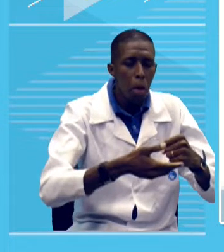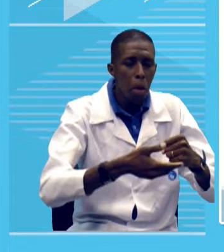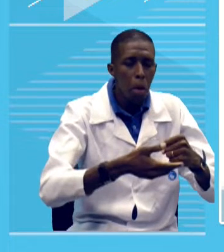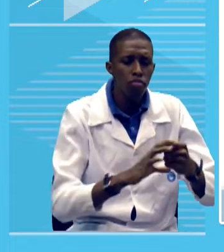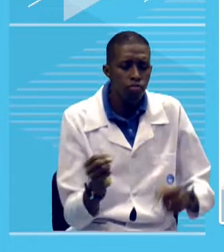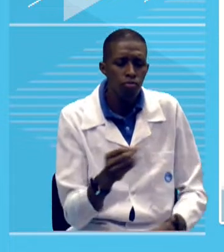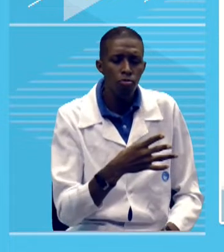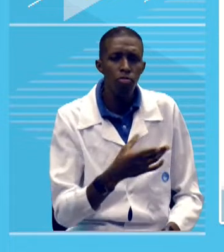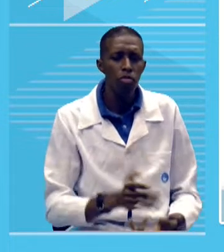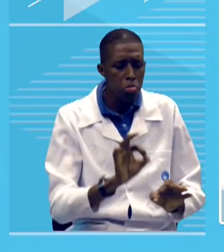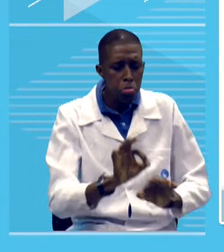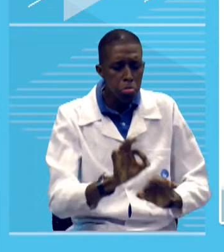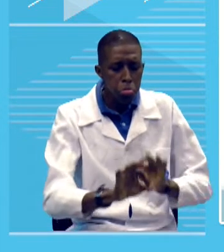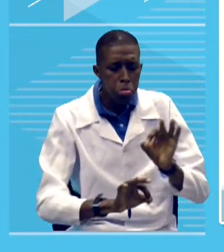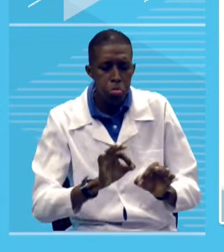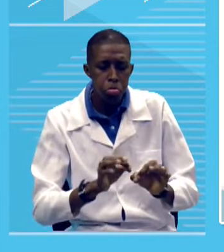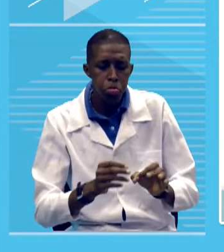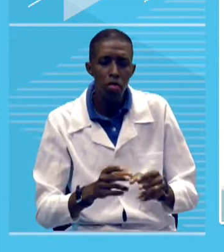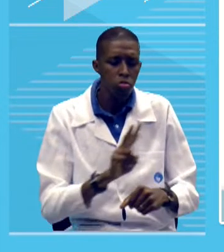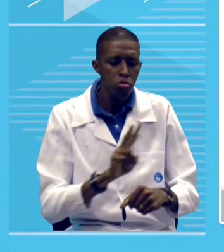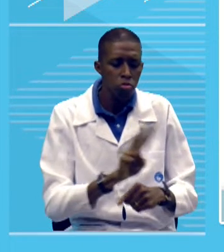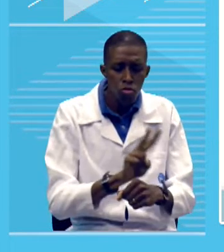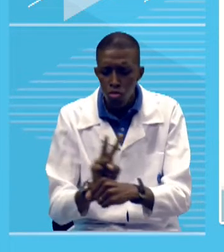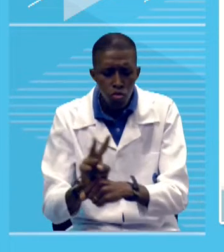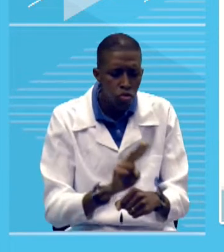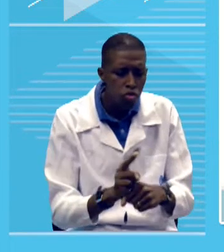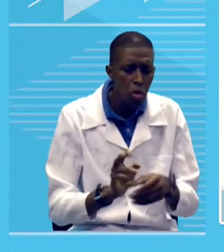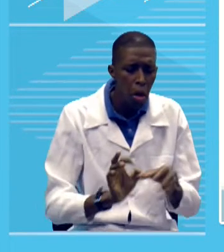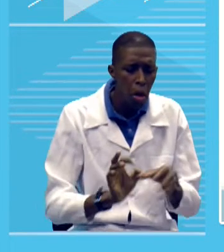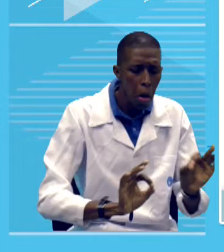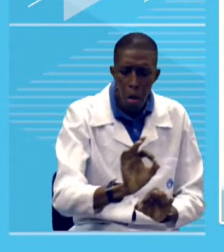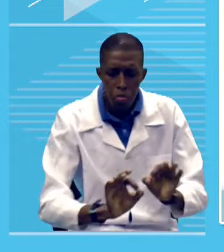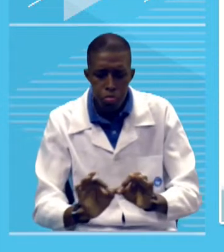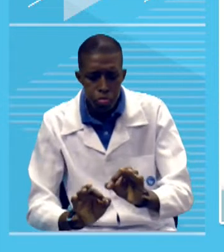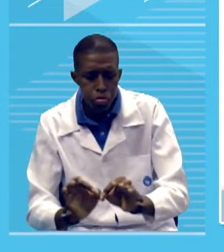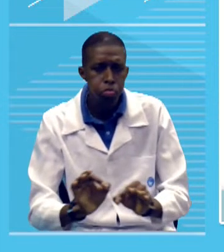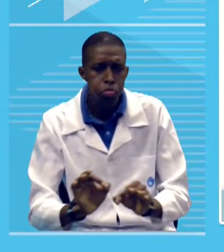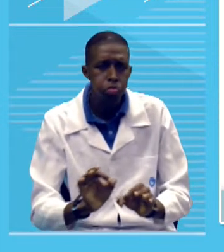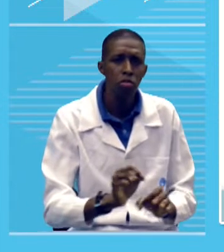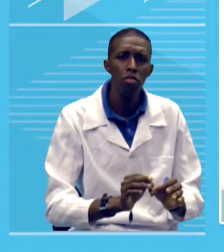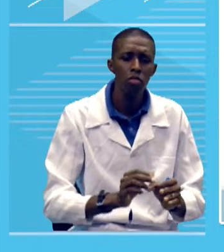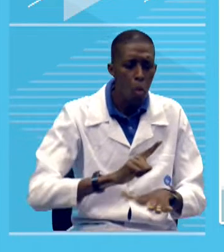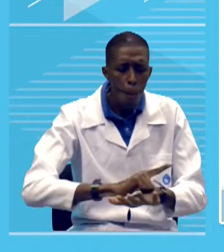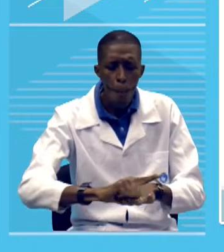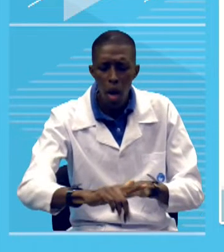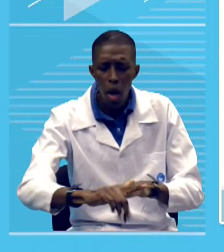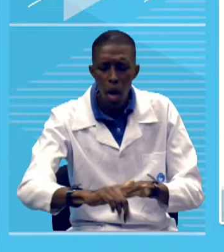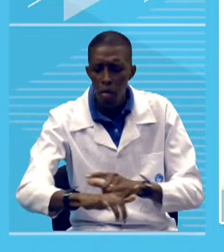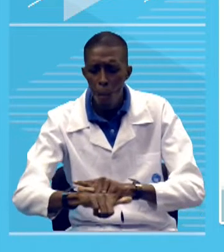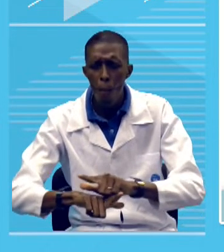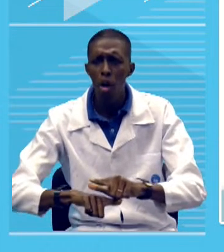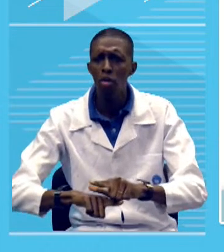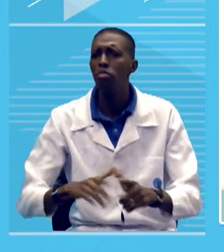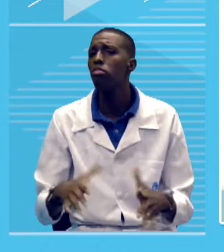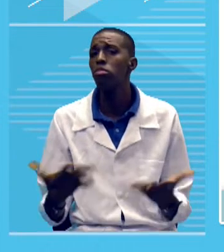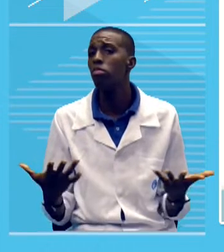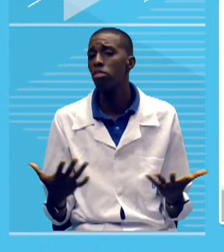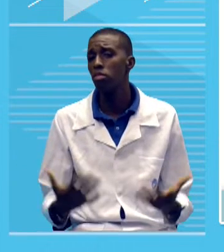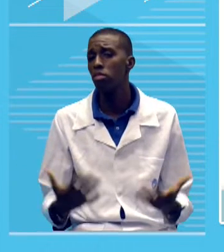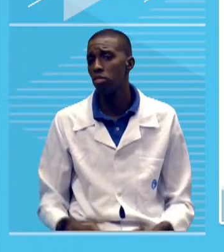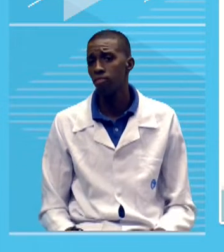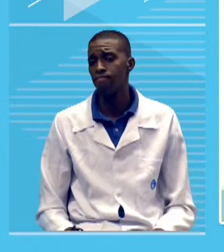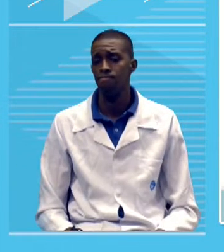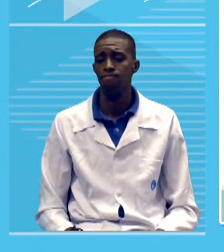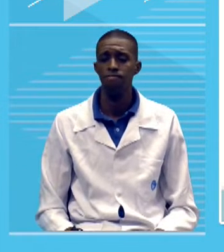bonitinha o prefeito fez saneamento básico é isso bom então